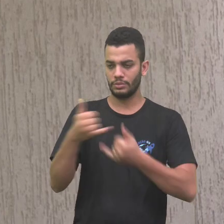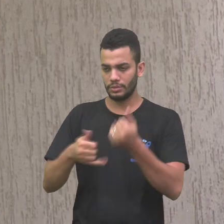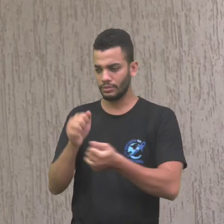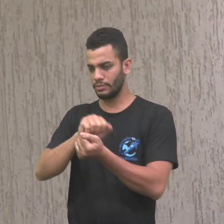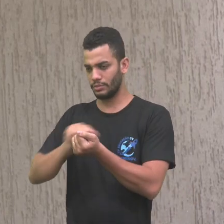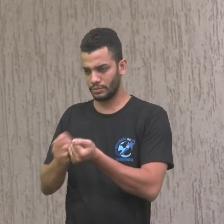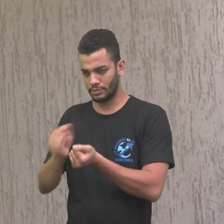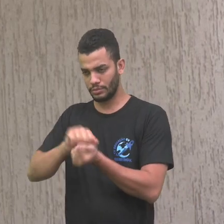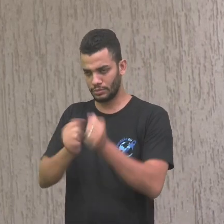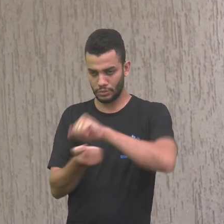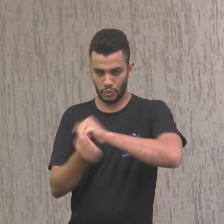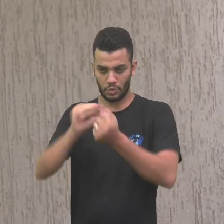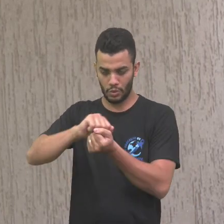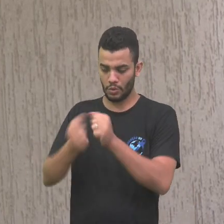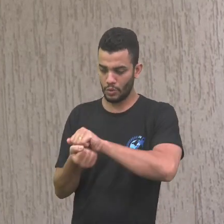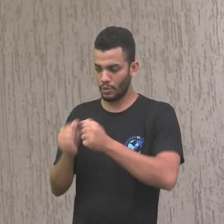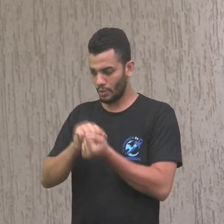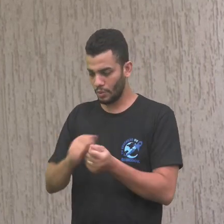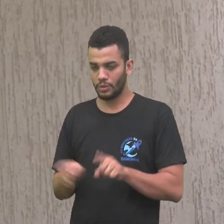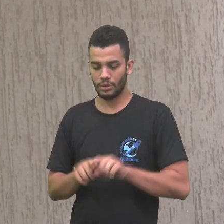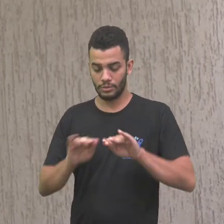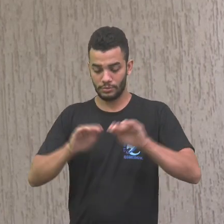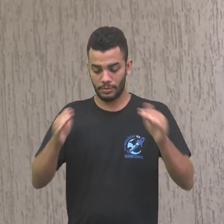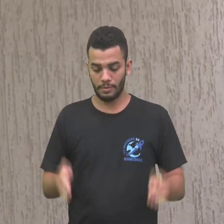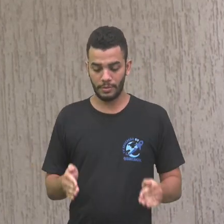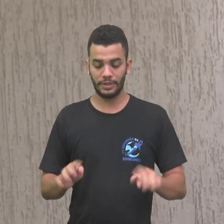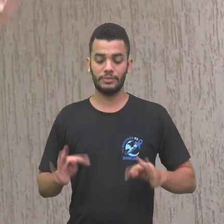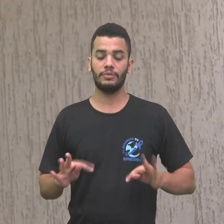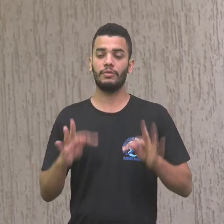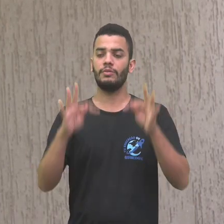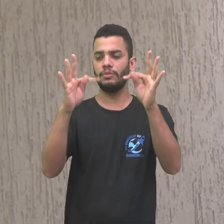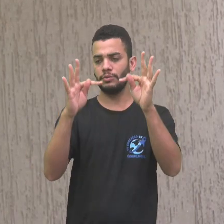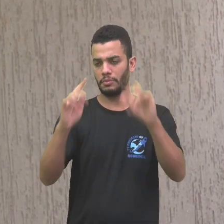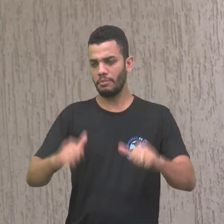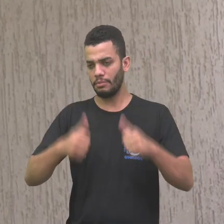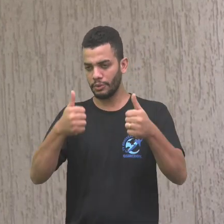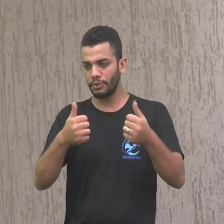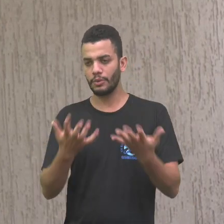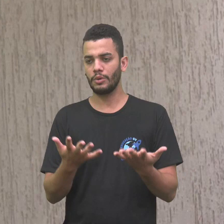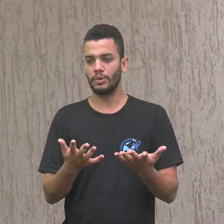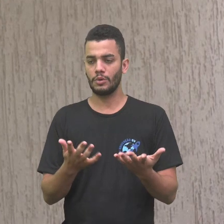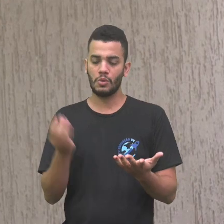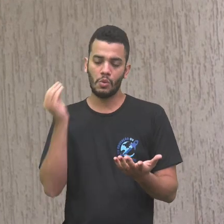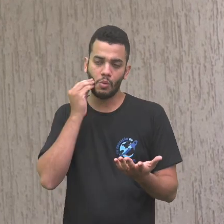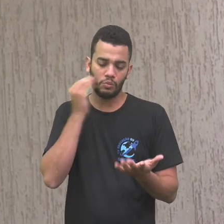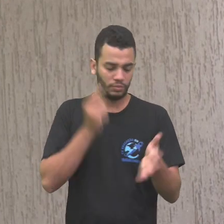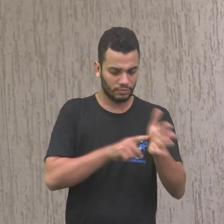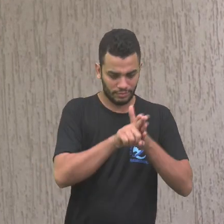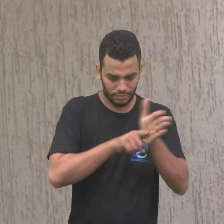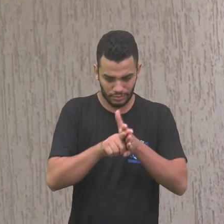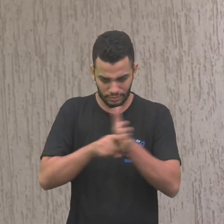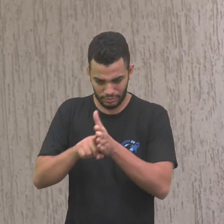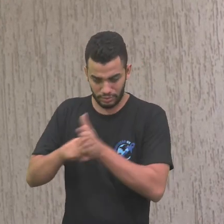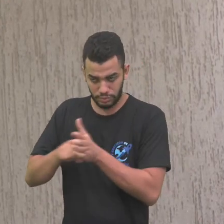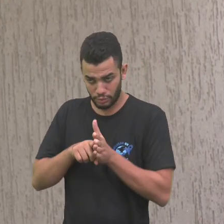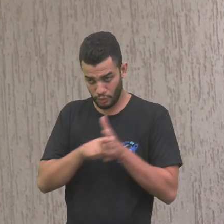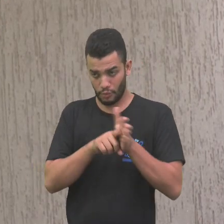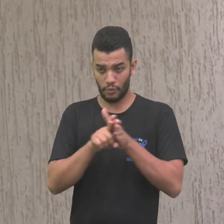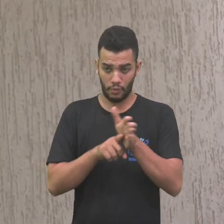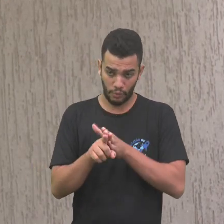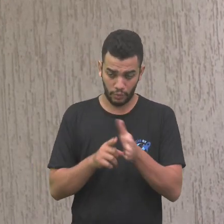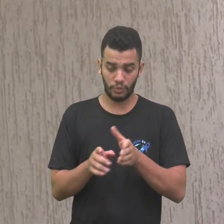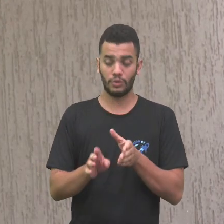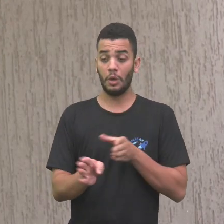mesa alfabeto, a tecnologia, né, porque não explorar um pouco mais, para que essas crianças realmente aprendam